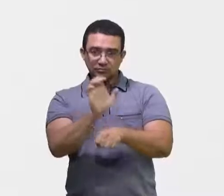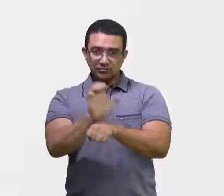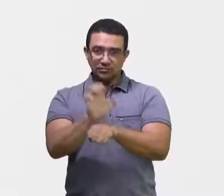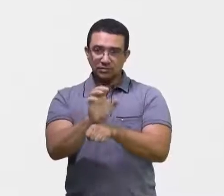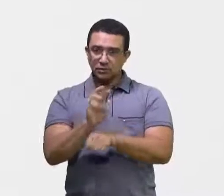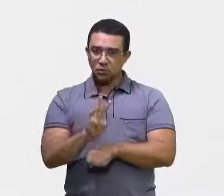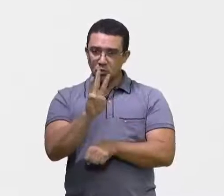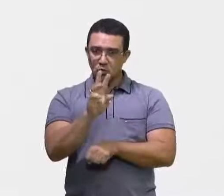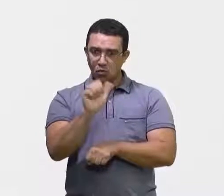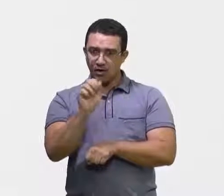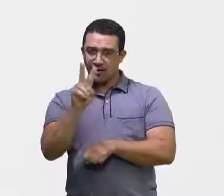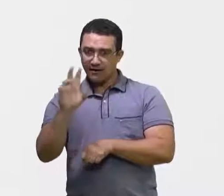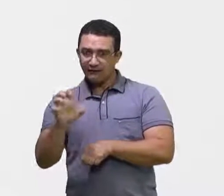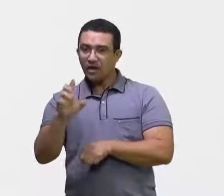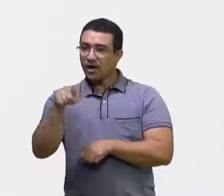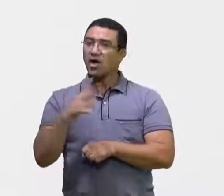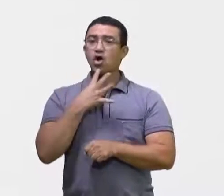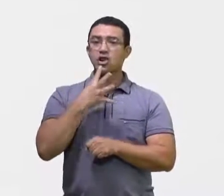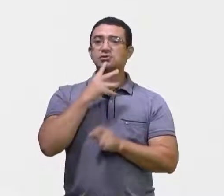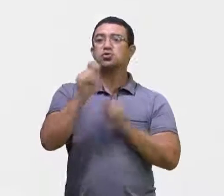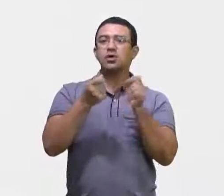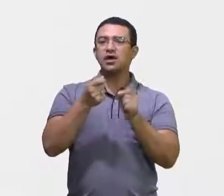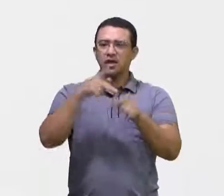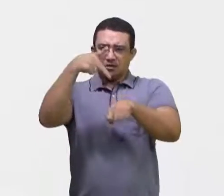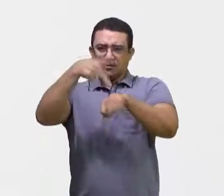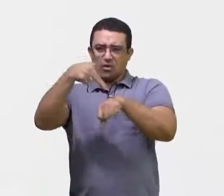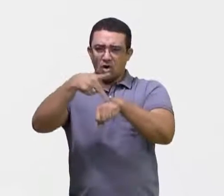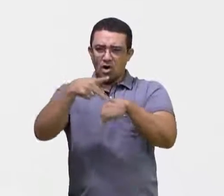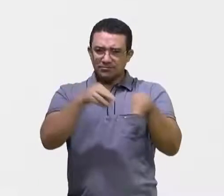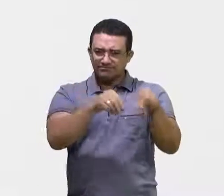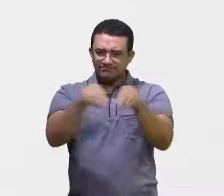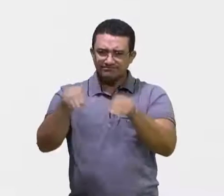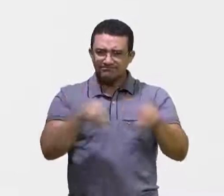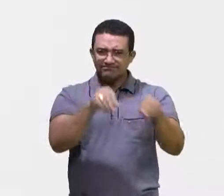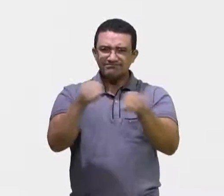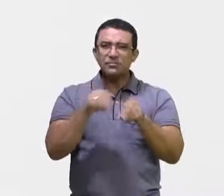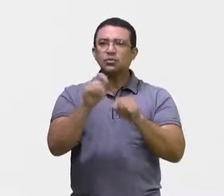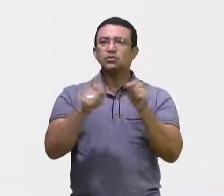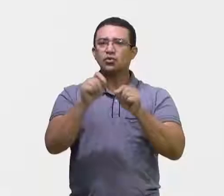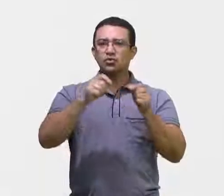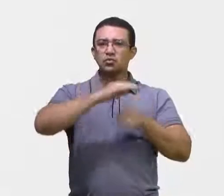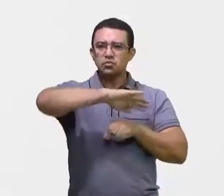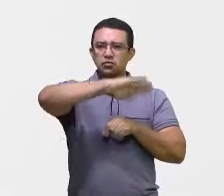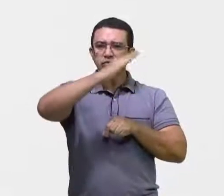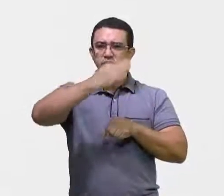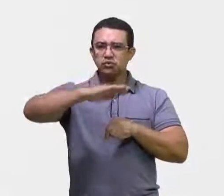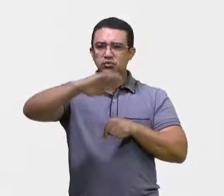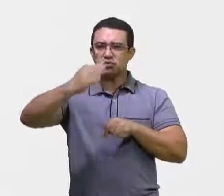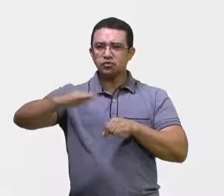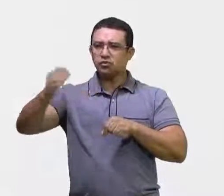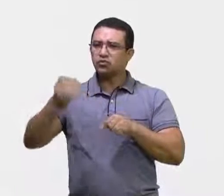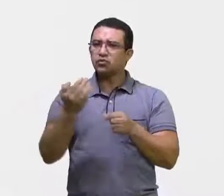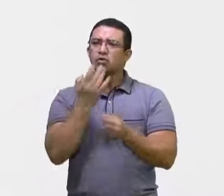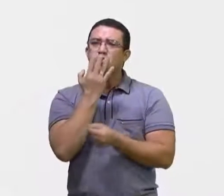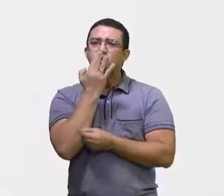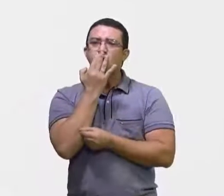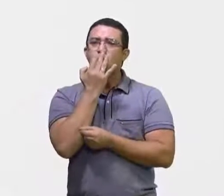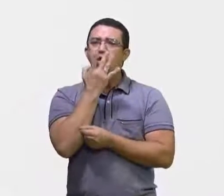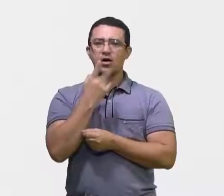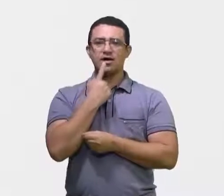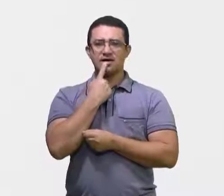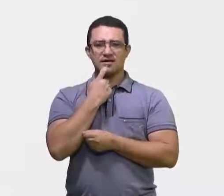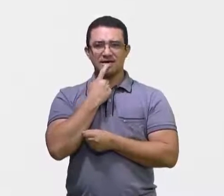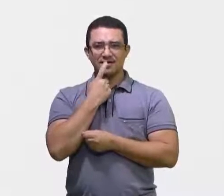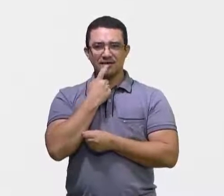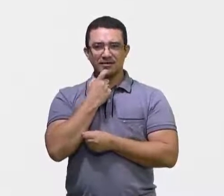gente, ele é conhecido pelas suas formações de rocha, de arenito, com suas formas onduladas e cores avermelhadas, né?